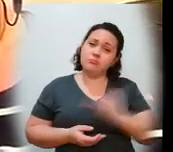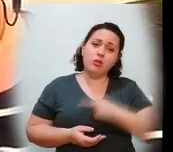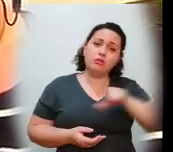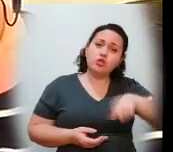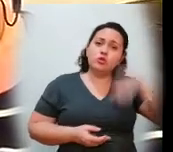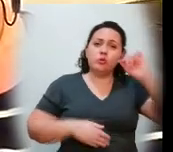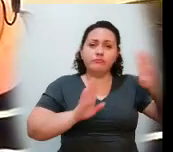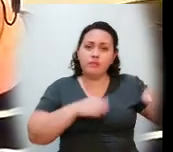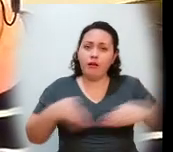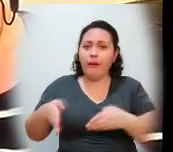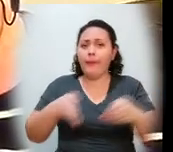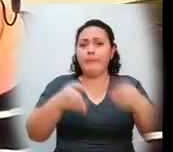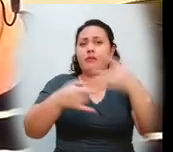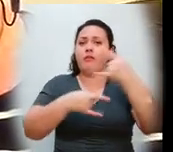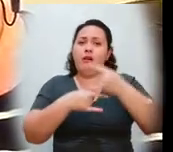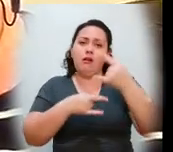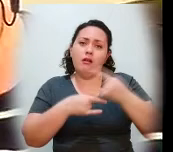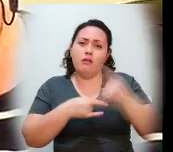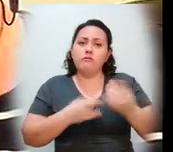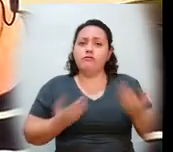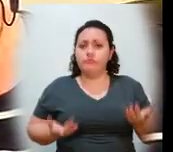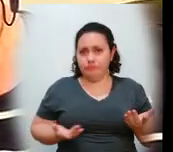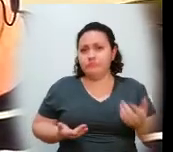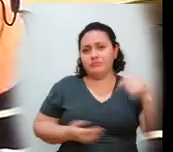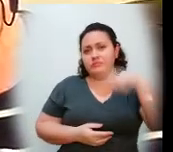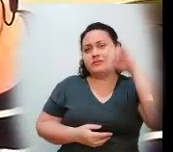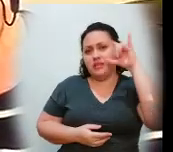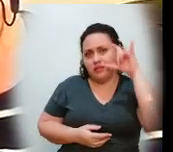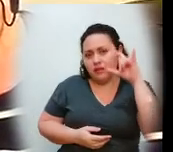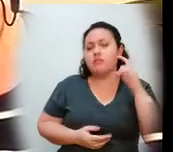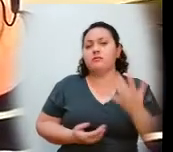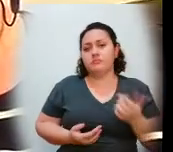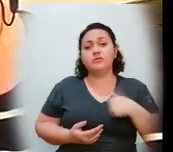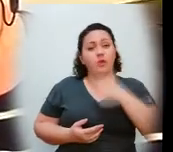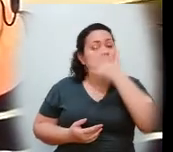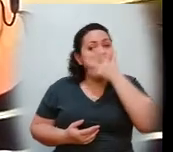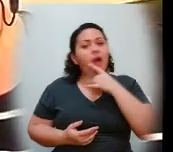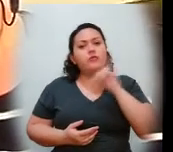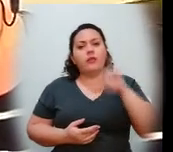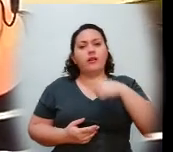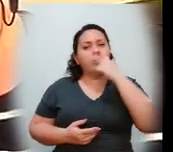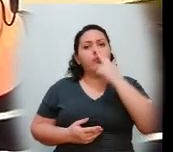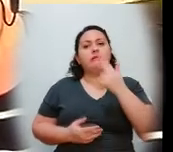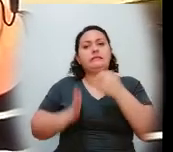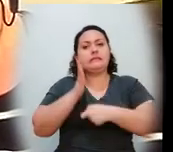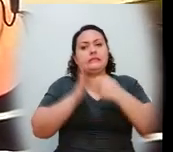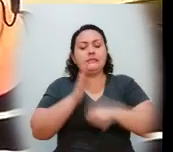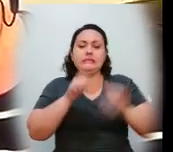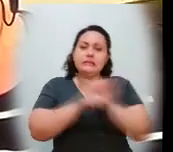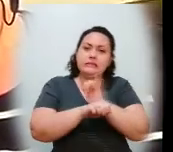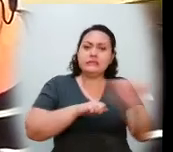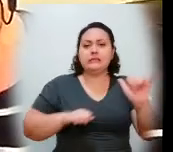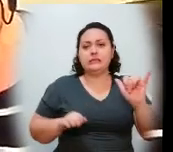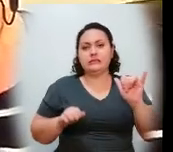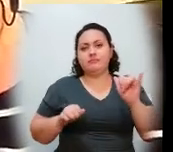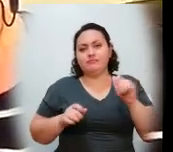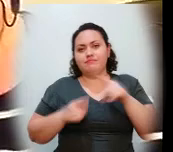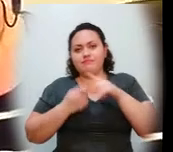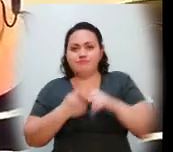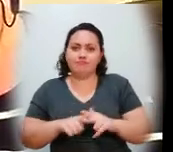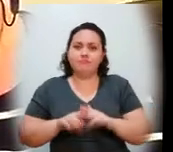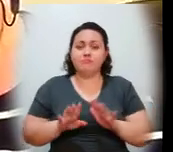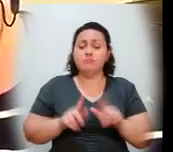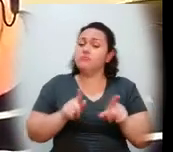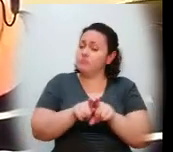caminho das lives aqui pelo Instagram, que eu acho que foi um jeito de remediar um pouco, mas que também a